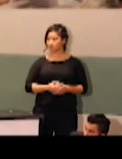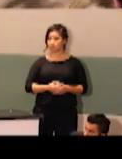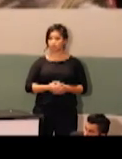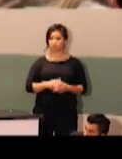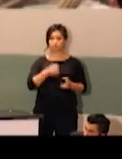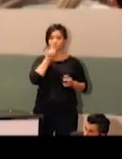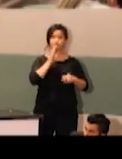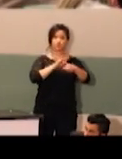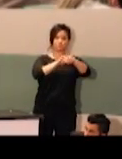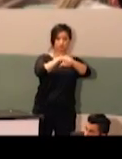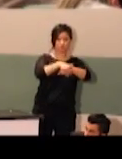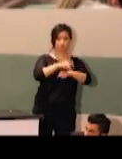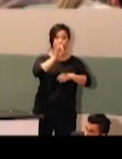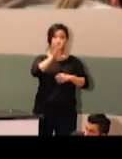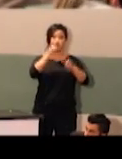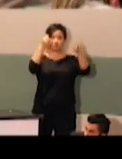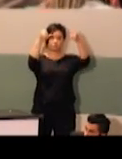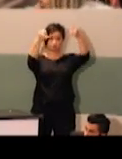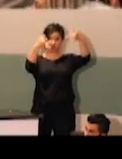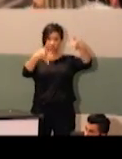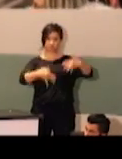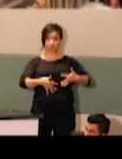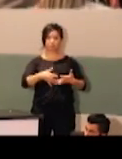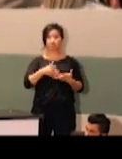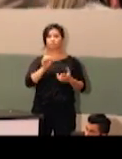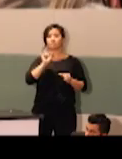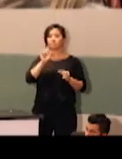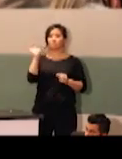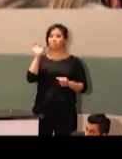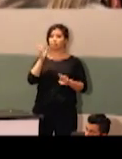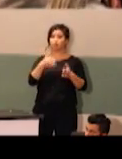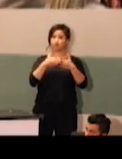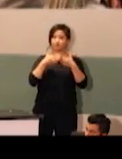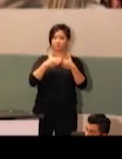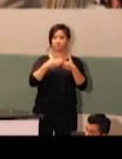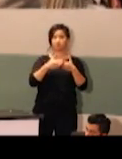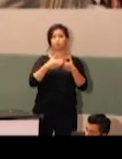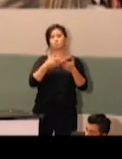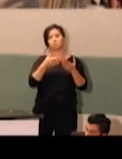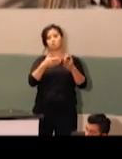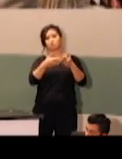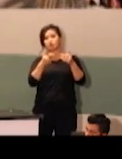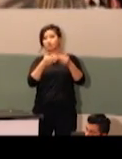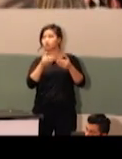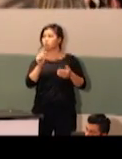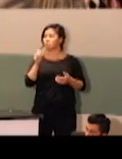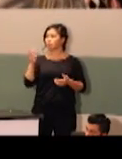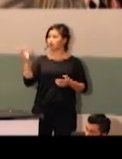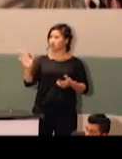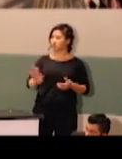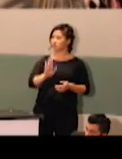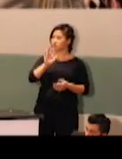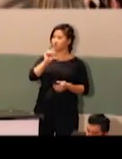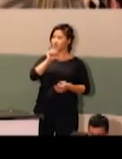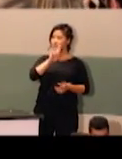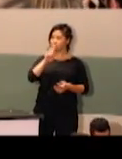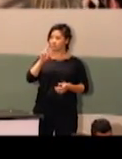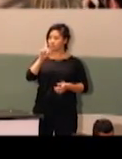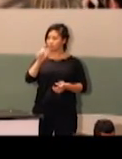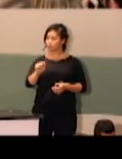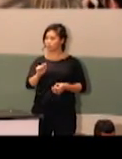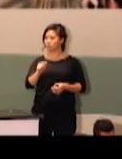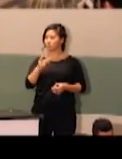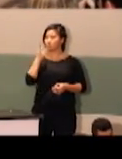Senhoras e senhores, boa noite. Eu gostaria de fazer um apelo ao candidato Arruda em nome da